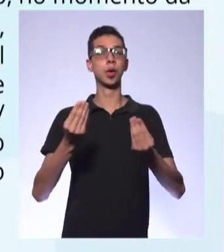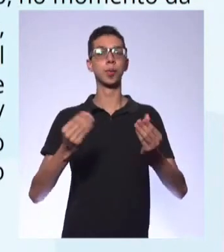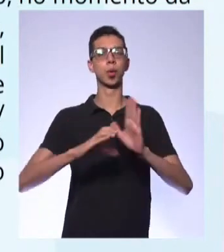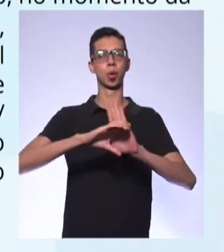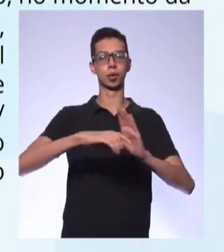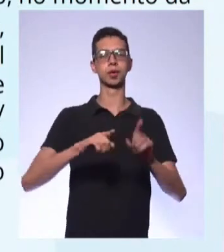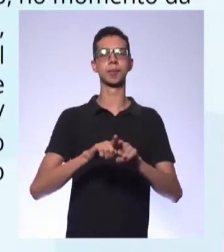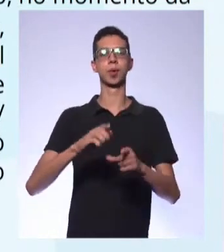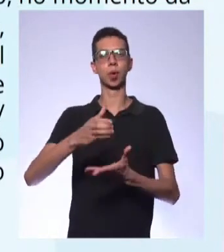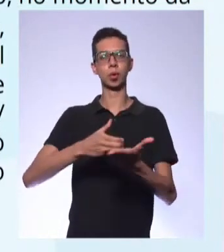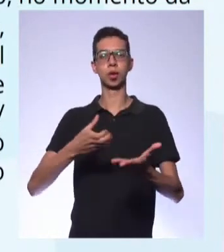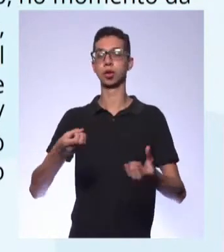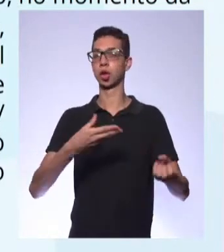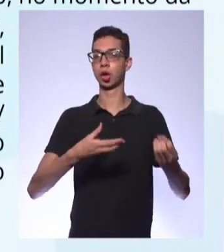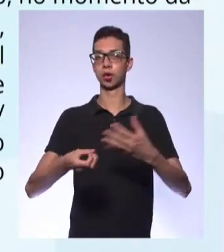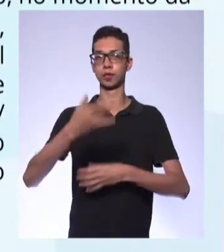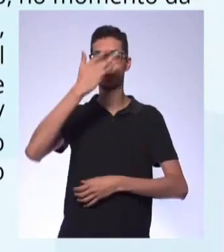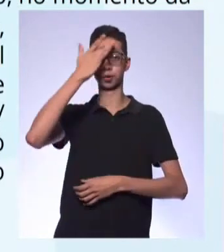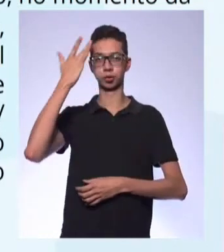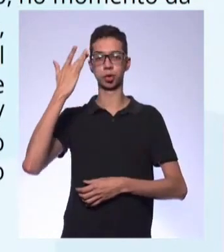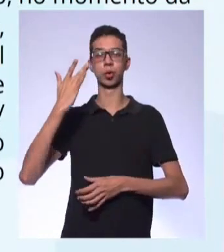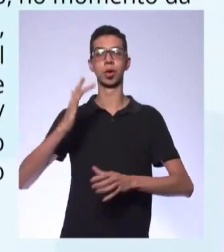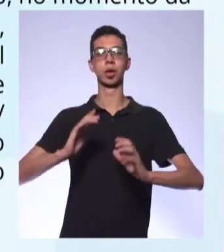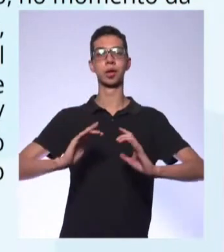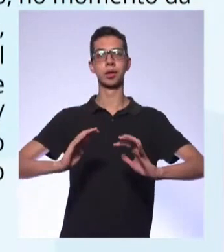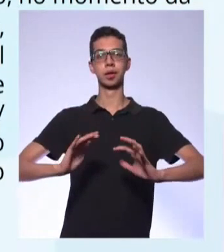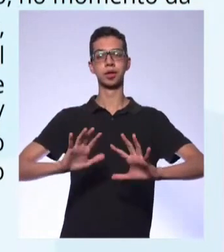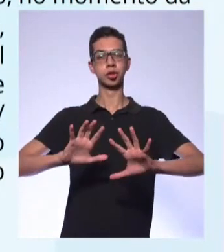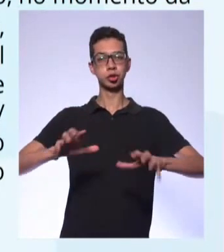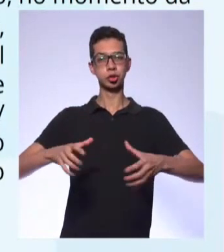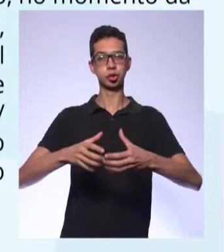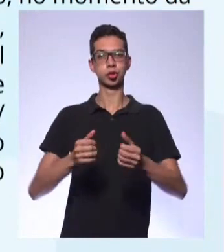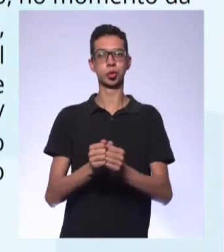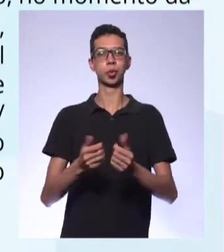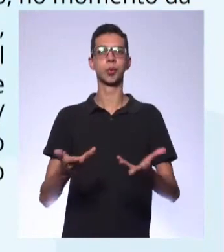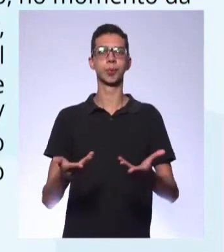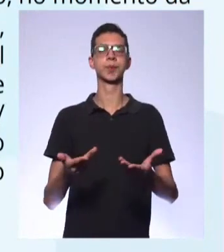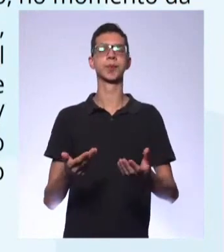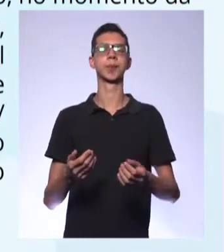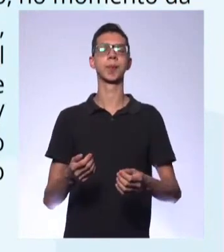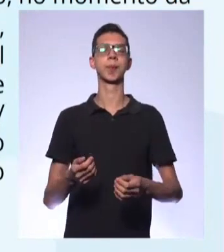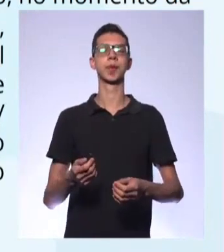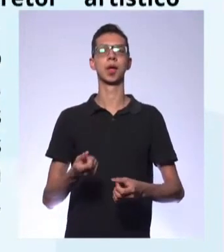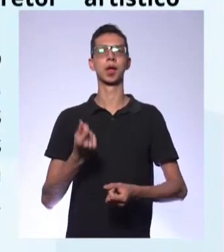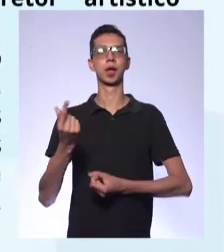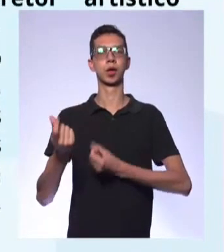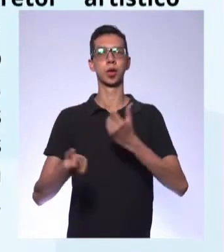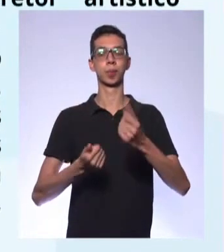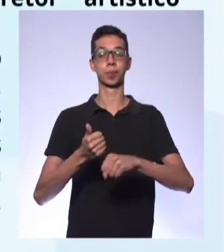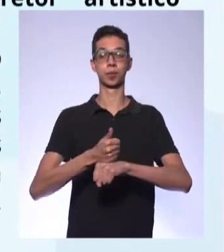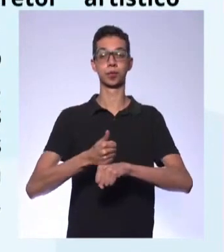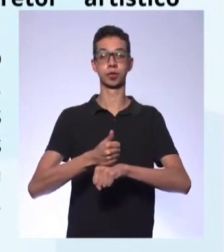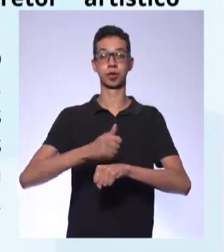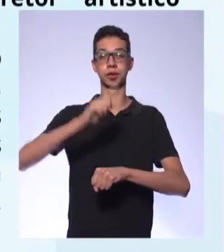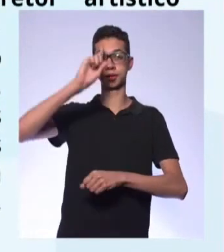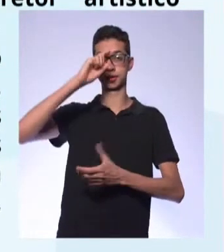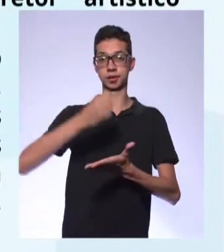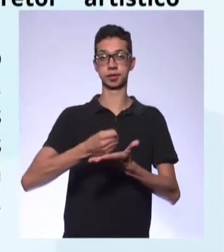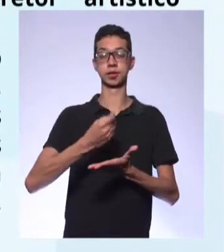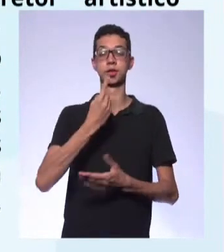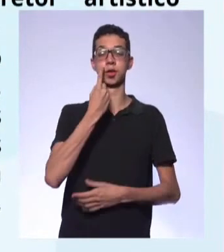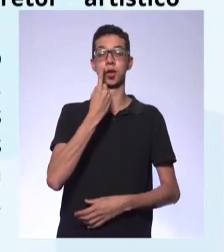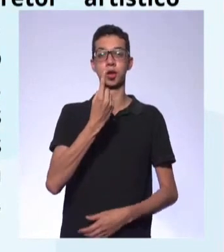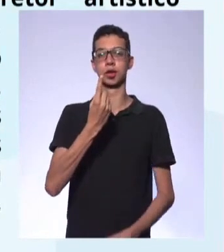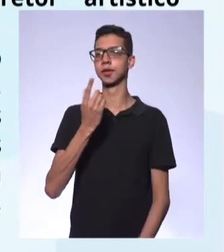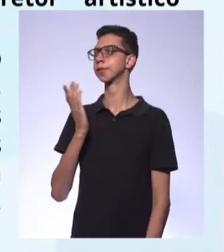contratações de novos integrantes e componentes para essa banda, elas são resolvidas em conjunto por alguns profissionais. Olhem só. Então,